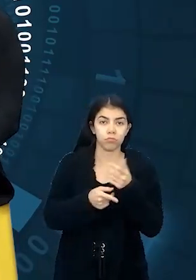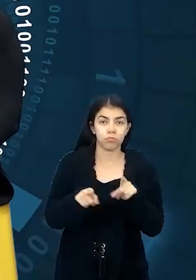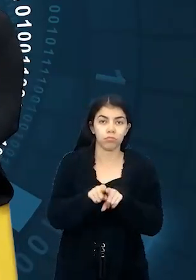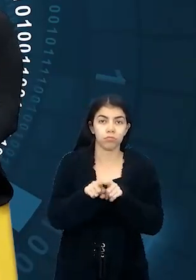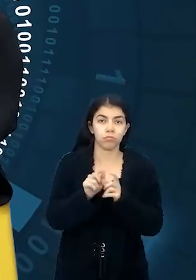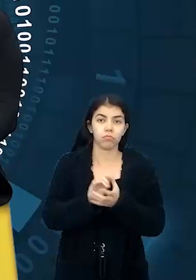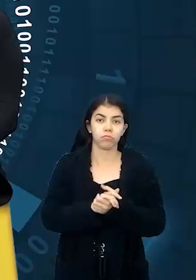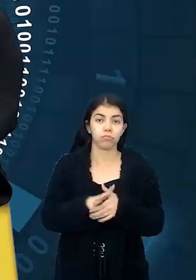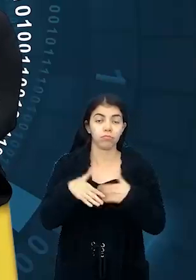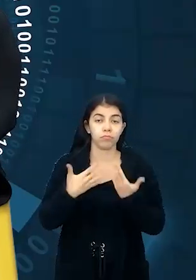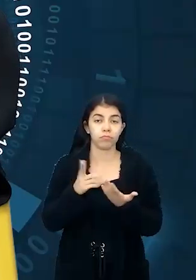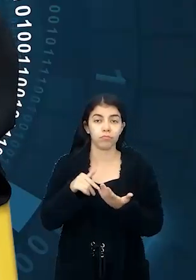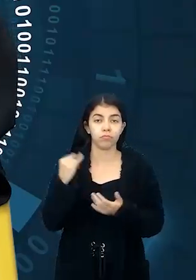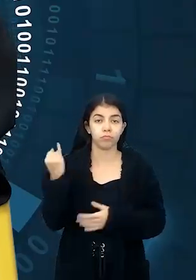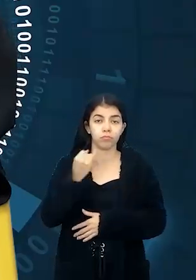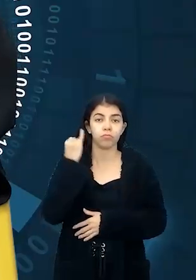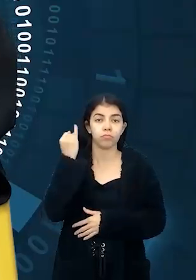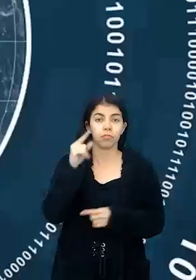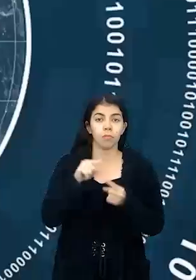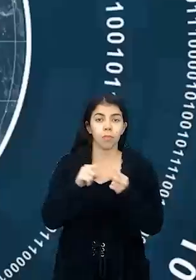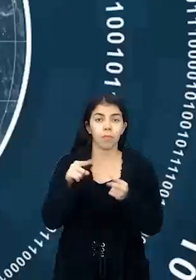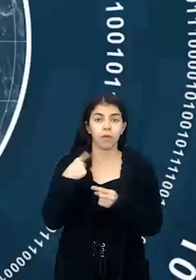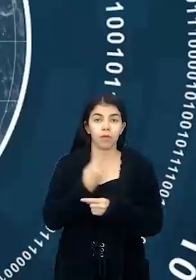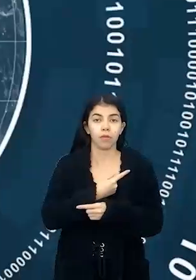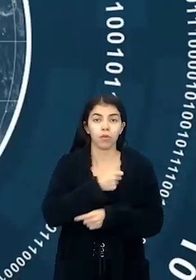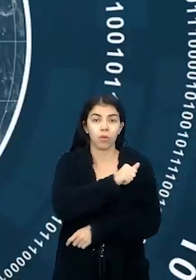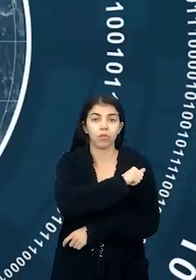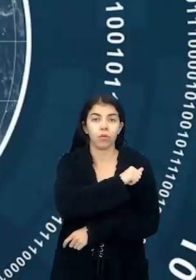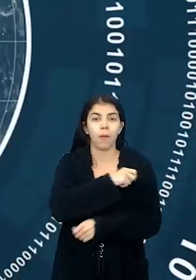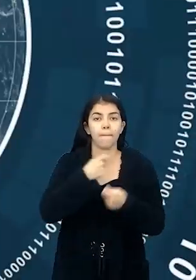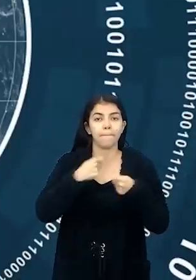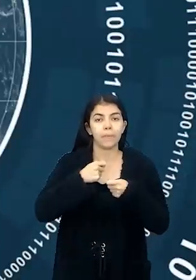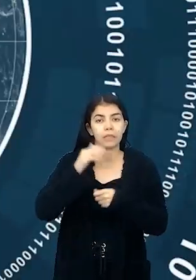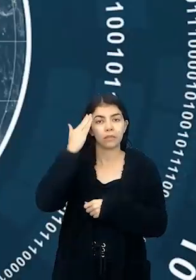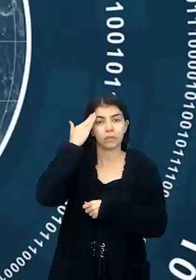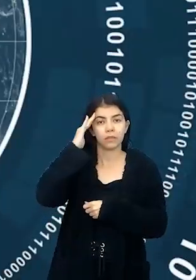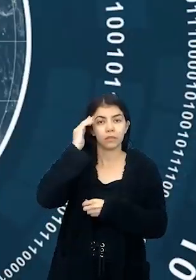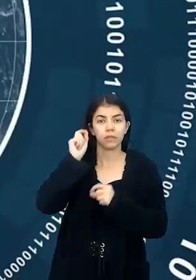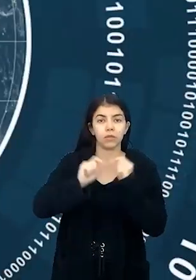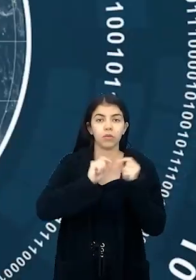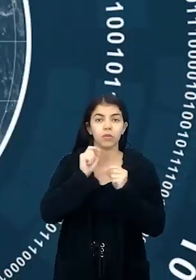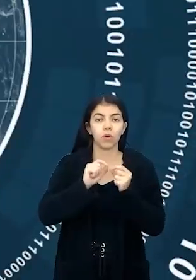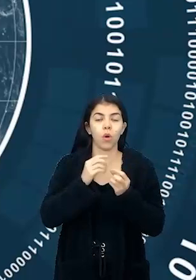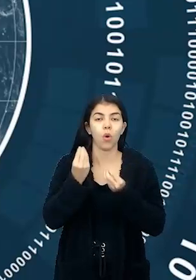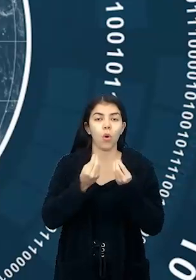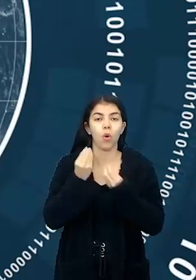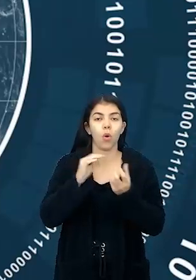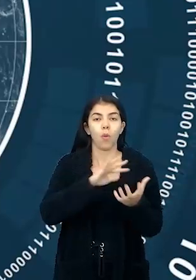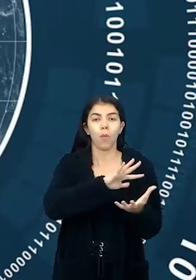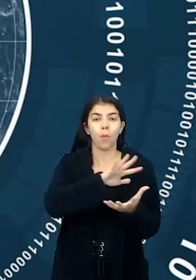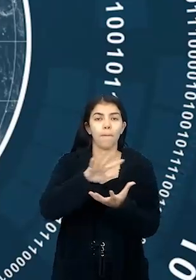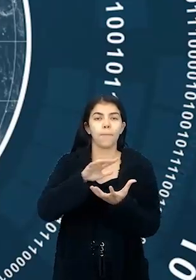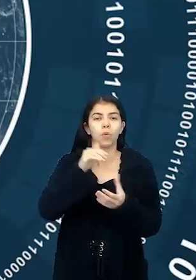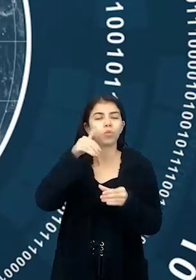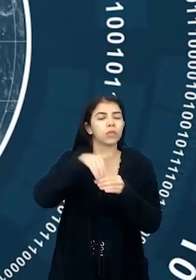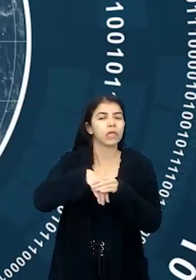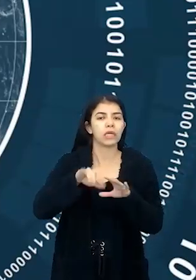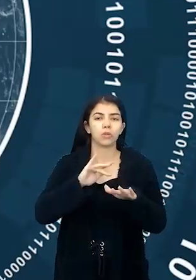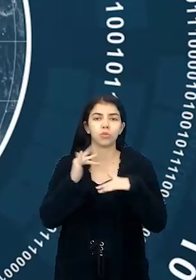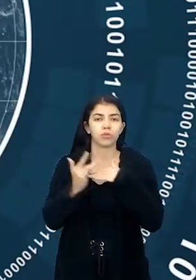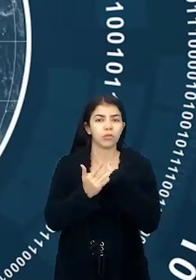componentes. Então, ela é funcional. Só que o nosso estudante, ele precisa entender esse mundo da cultura digital, ele precisa